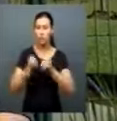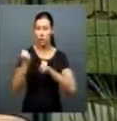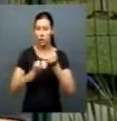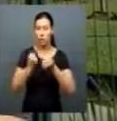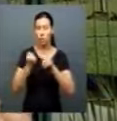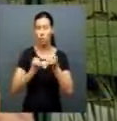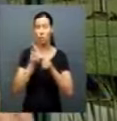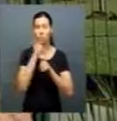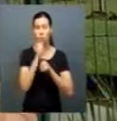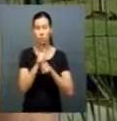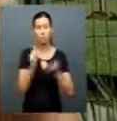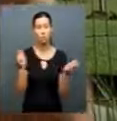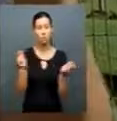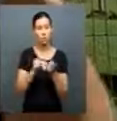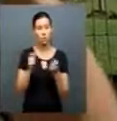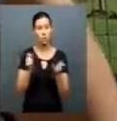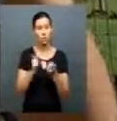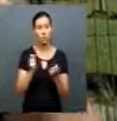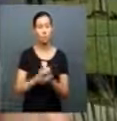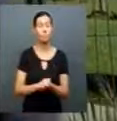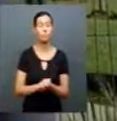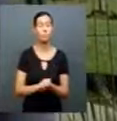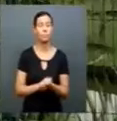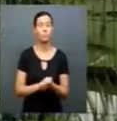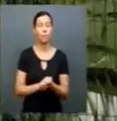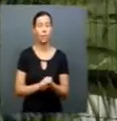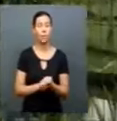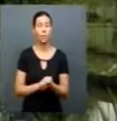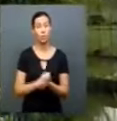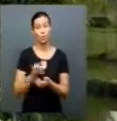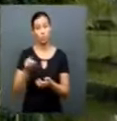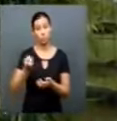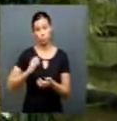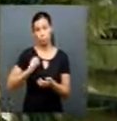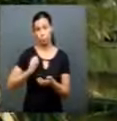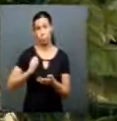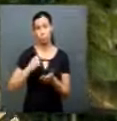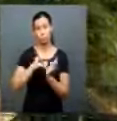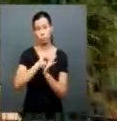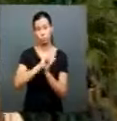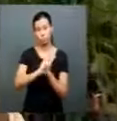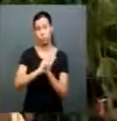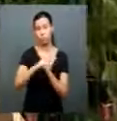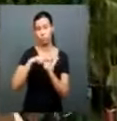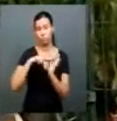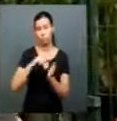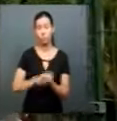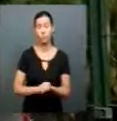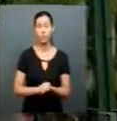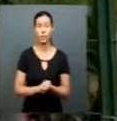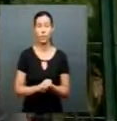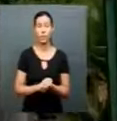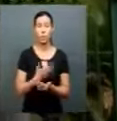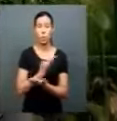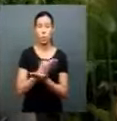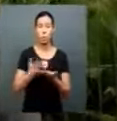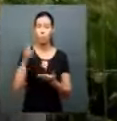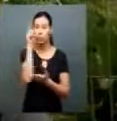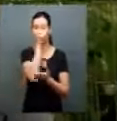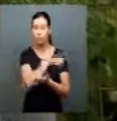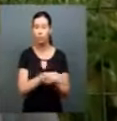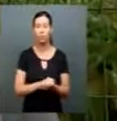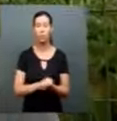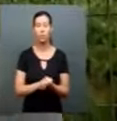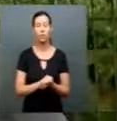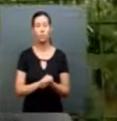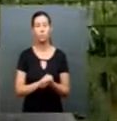placas para falar que aquela placa tem aquele número, aquela descrição. Igor conta que no início eles tiveram algumas dificuldades para desenvolver a